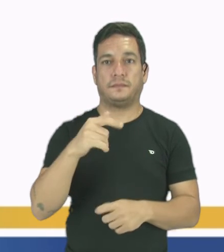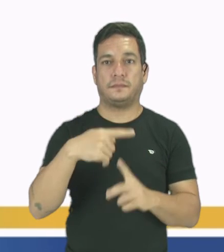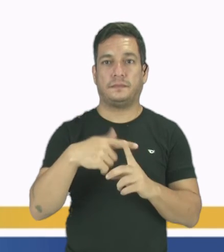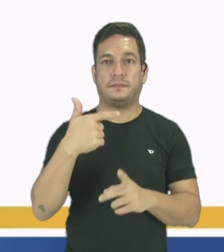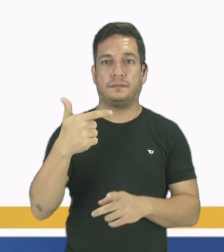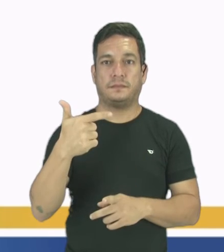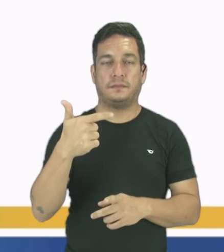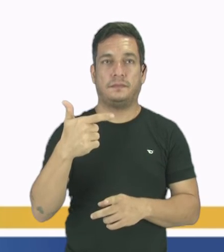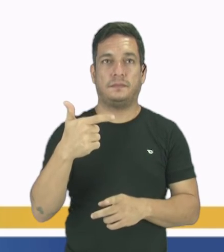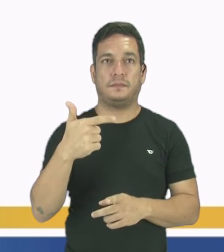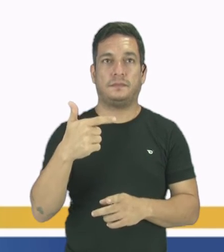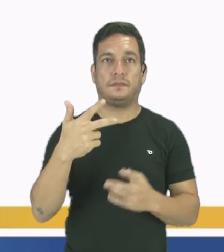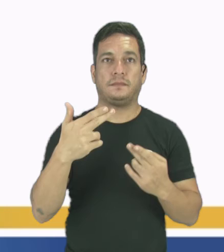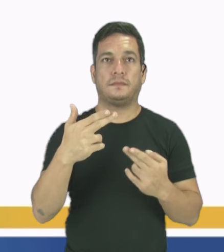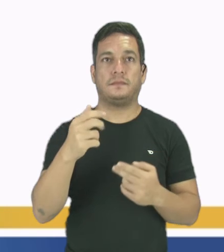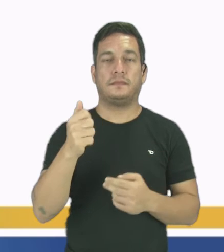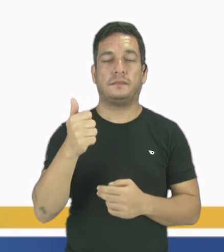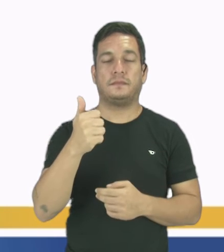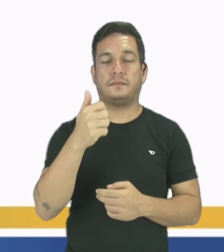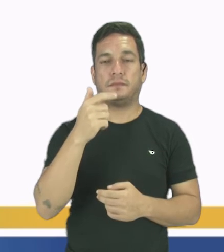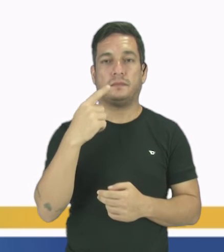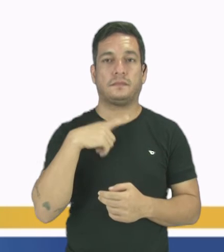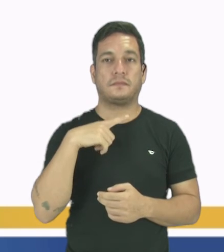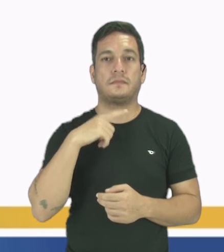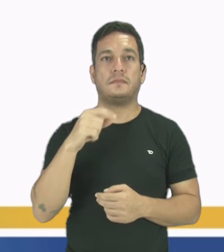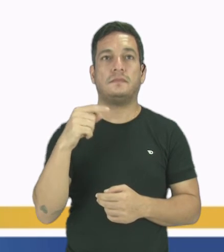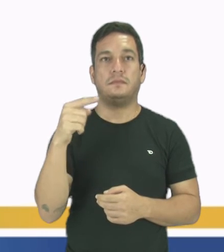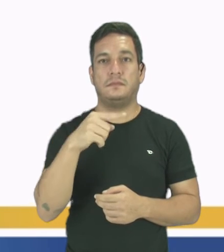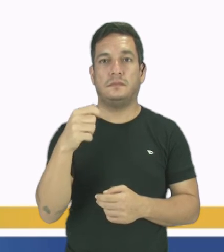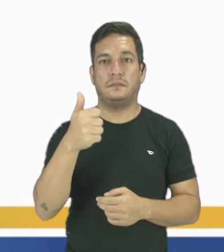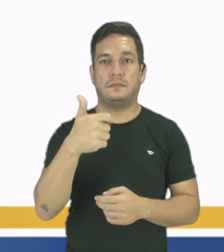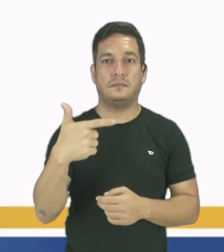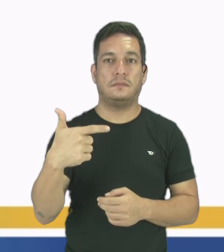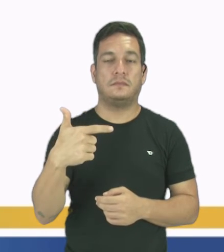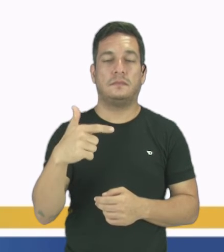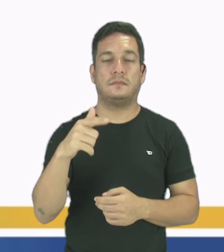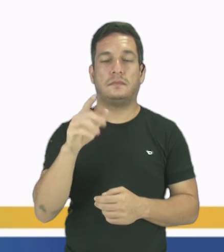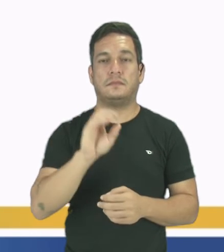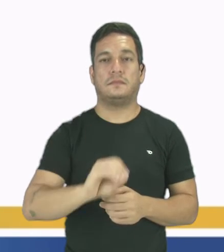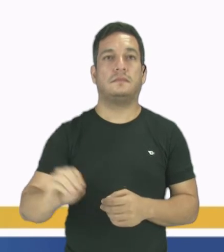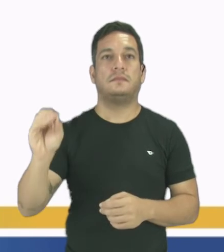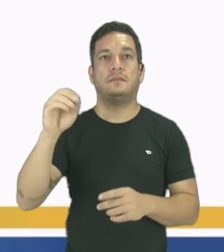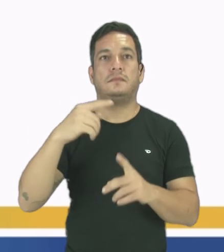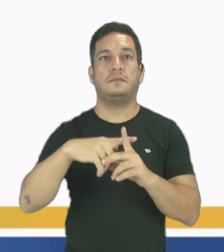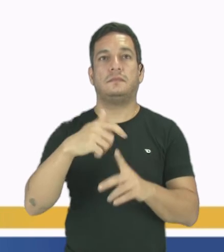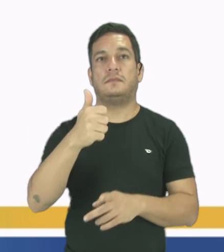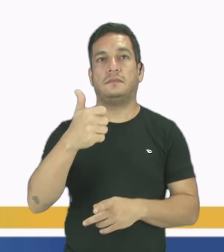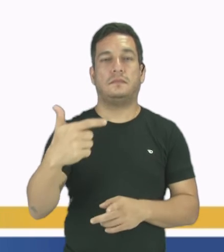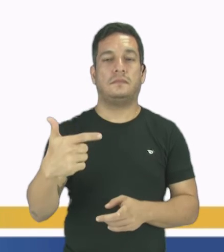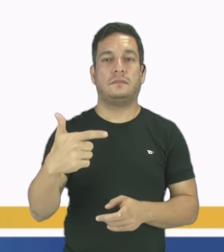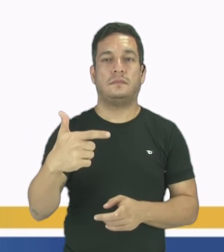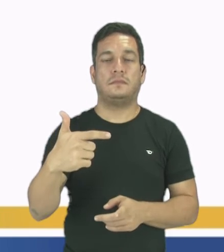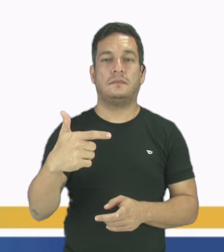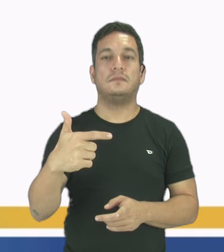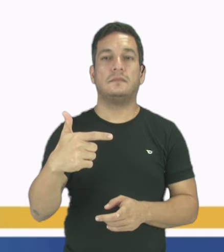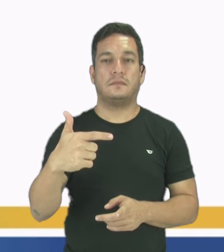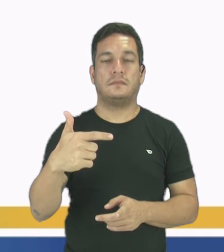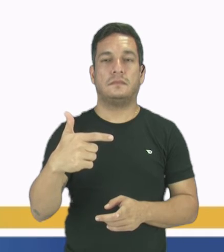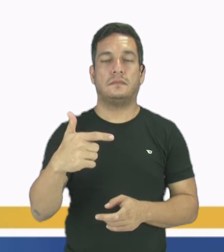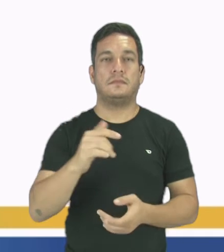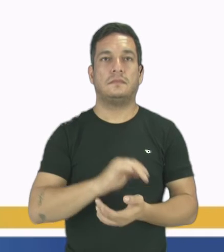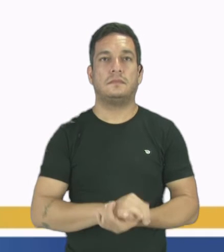mais 2. Igual, e aí nós temos o menos 12 nessa equação, passa para o outro lado com o sinal